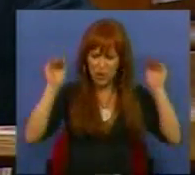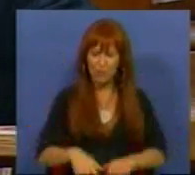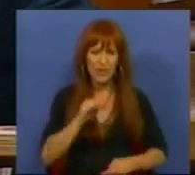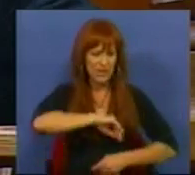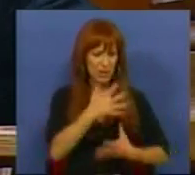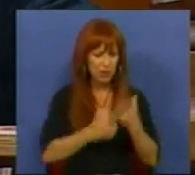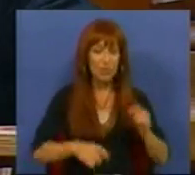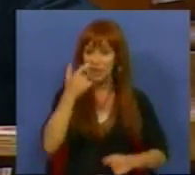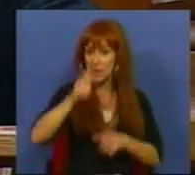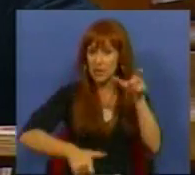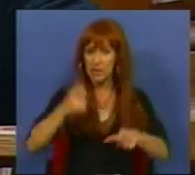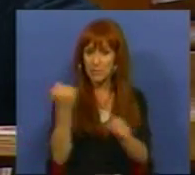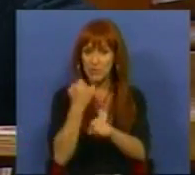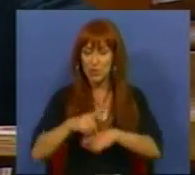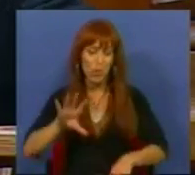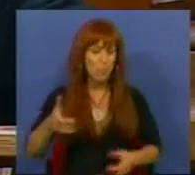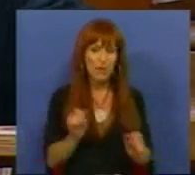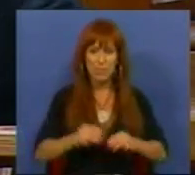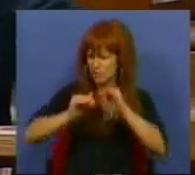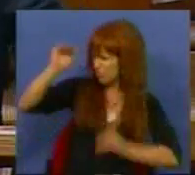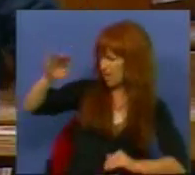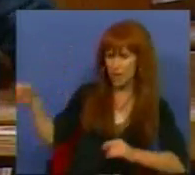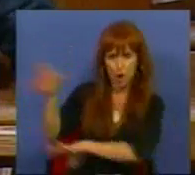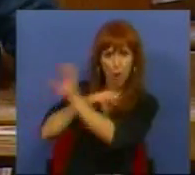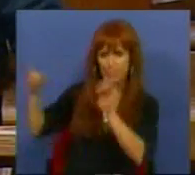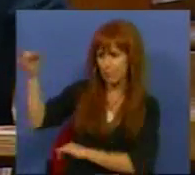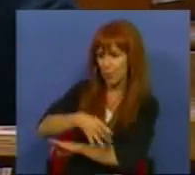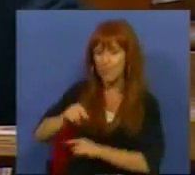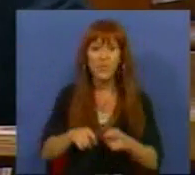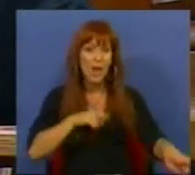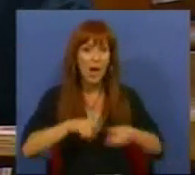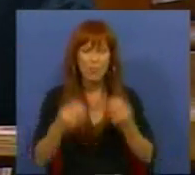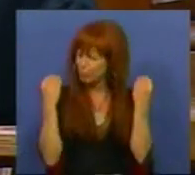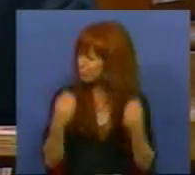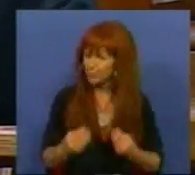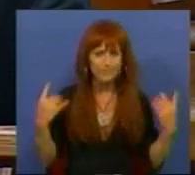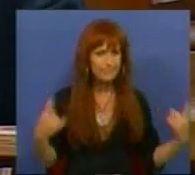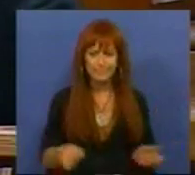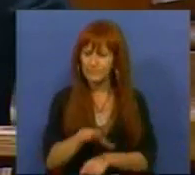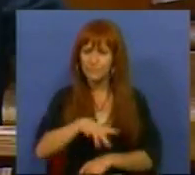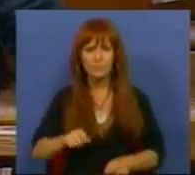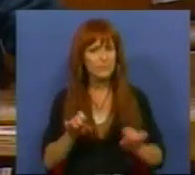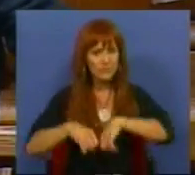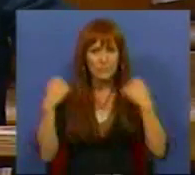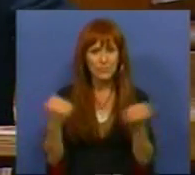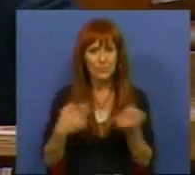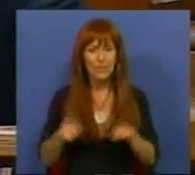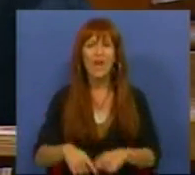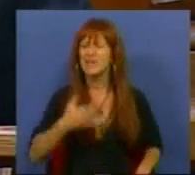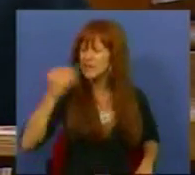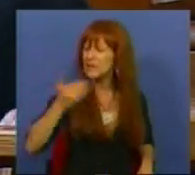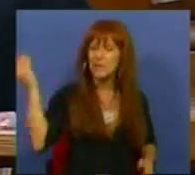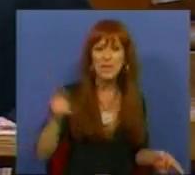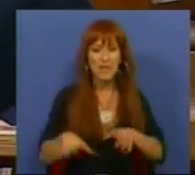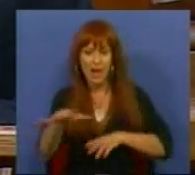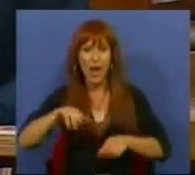dos salários dos trabalhadores do país mais desigual da Europa. É uma política injusta do ponto de vista social e absurda